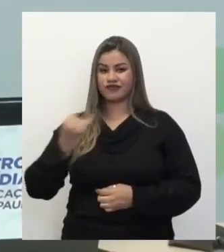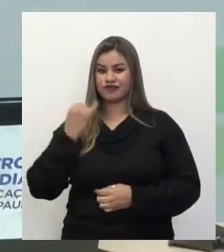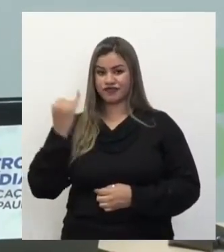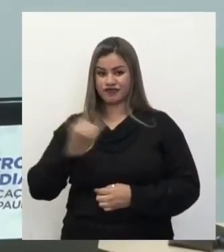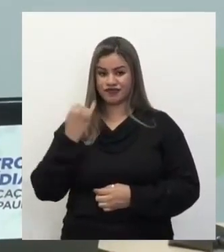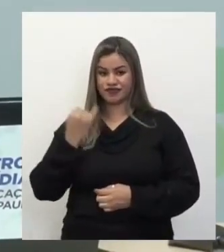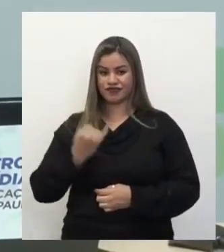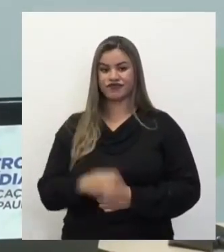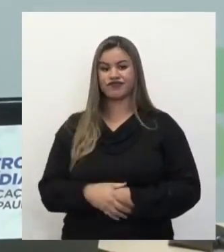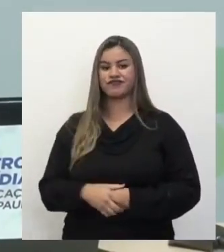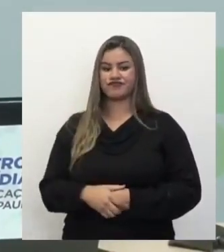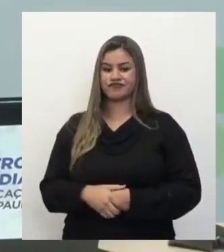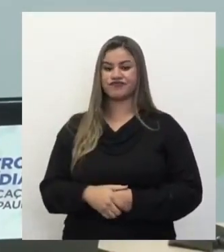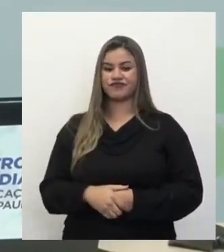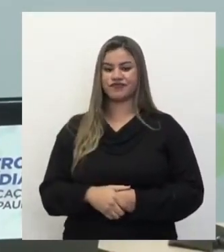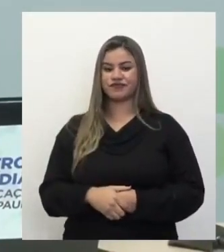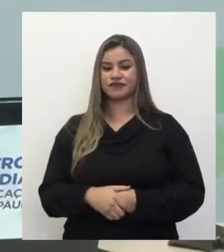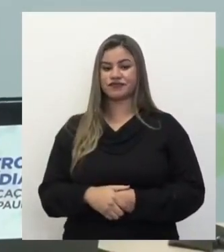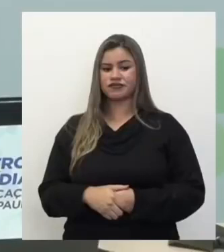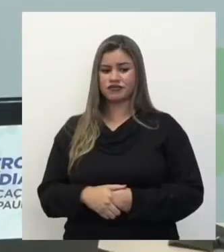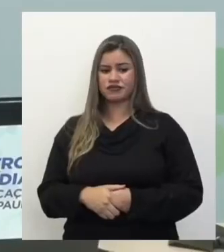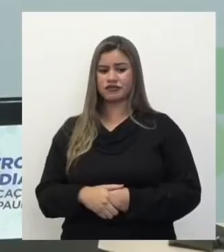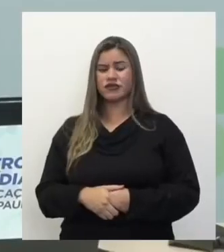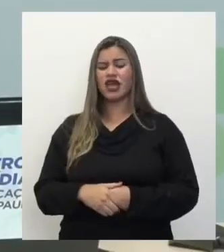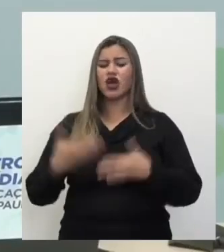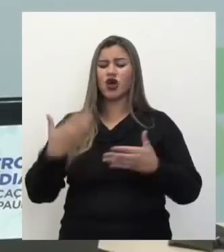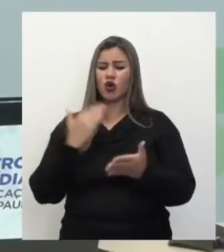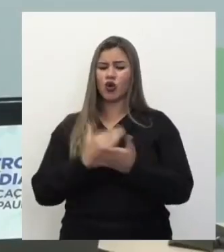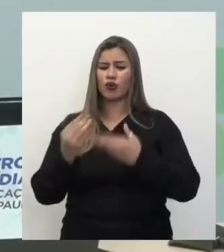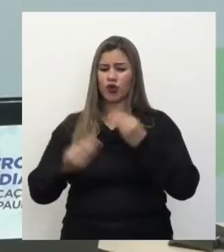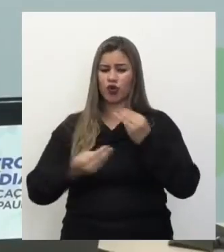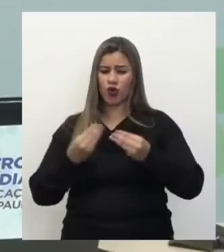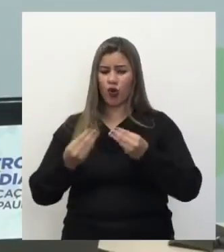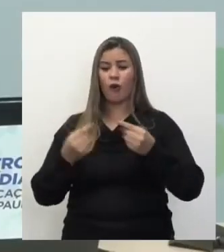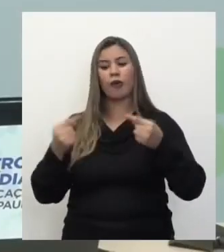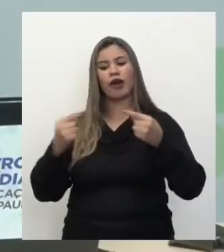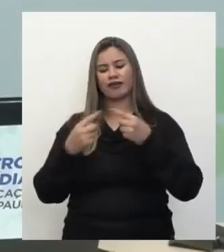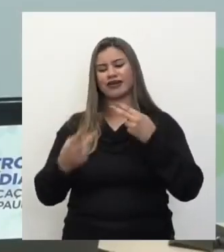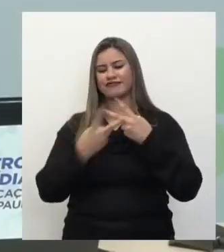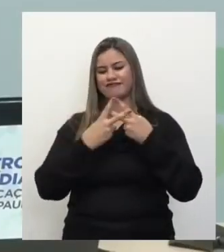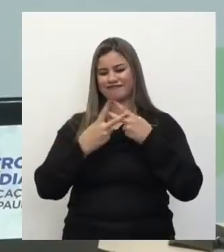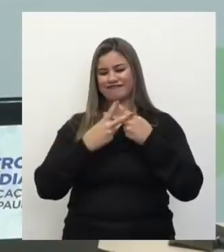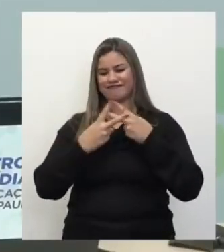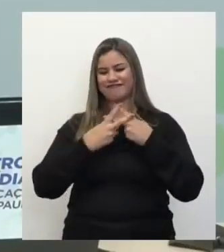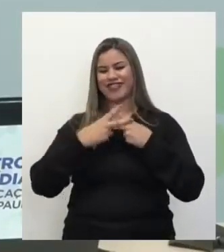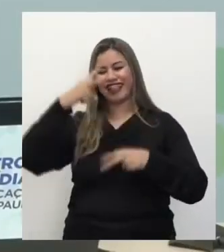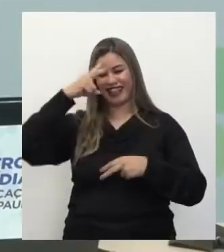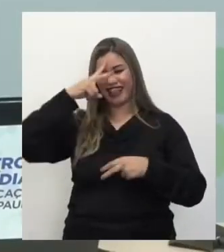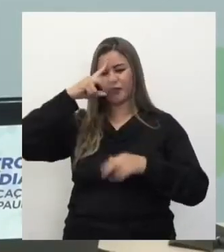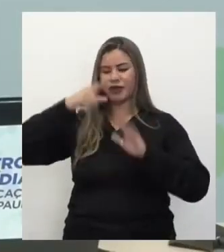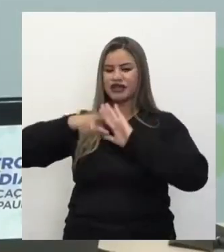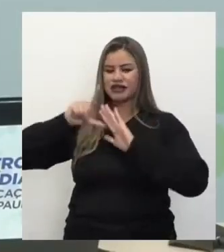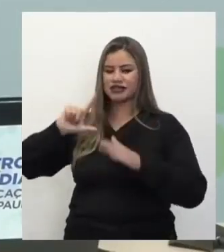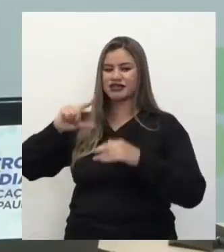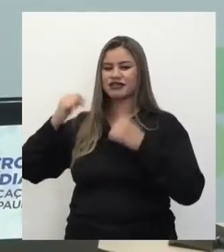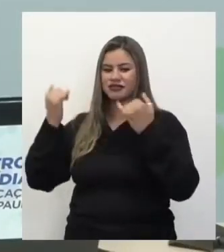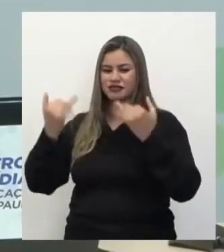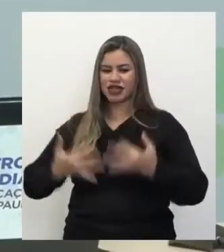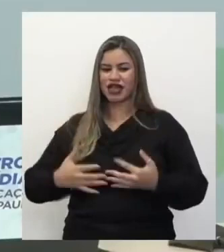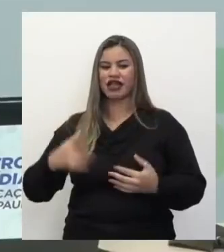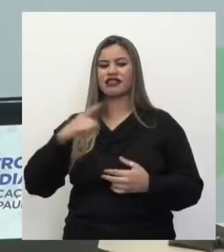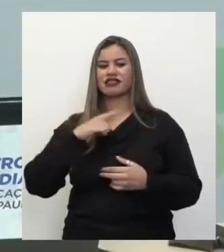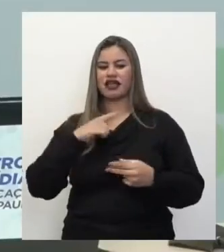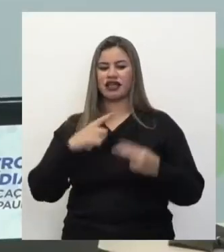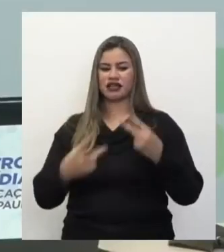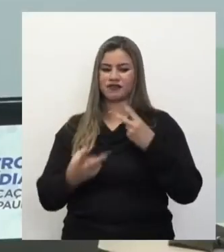isso? Vidas negras importam. Da onde começou esse movimento? Por causa dessa hashtag. Lembra que eu coloquei? Se você colocar várias palavras,